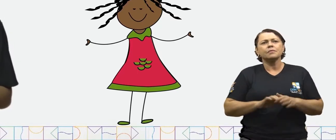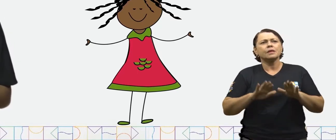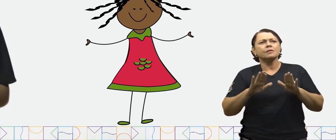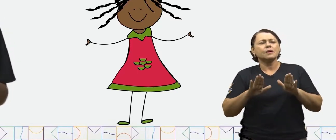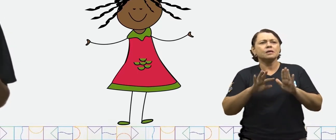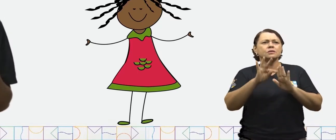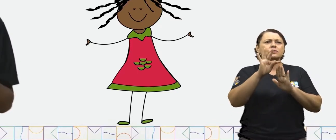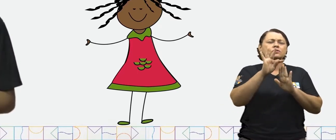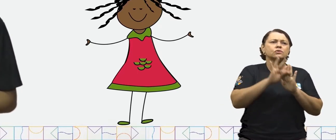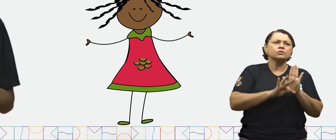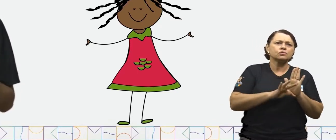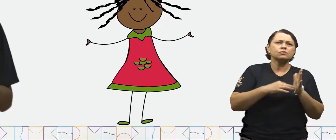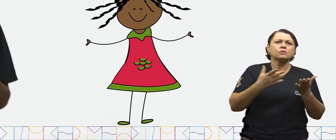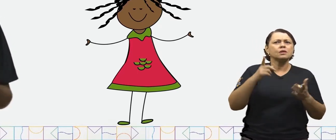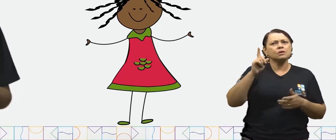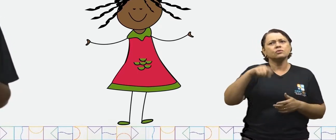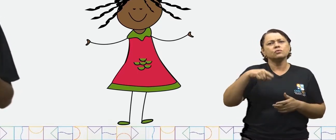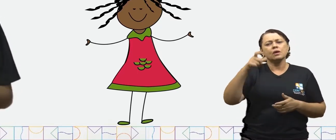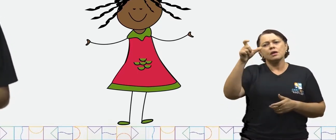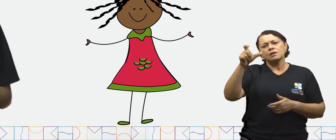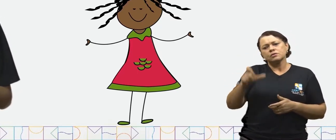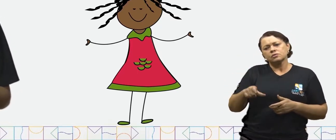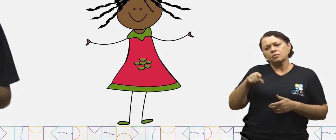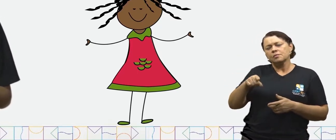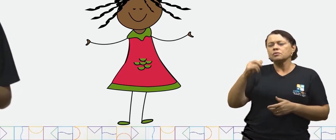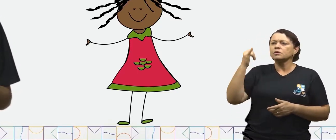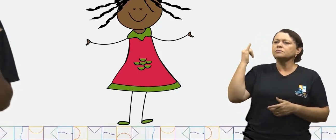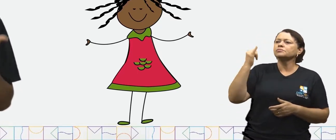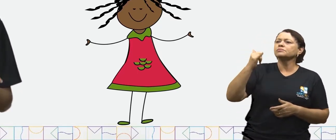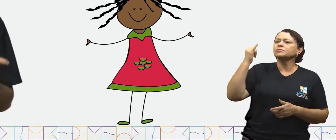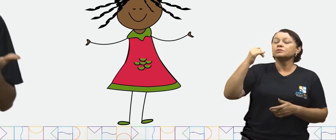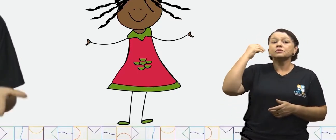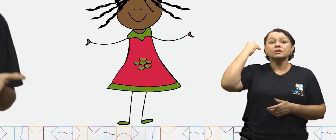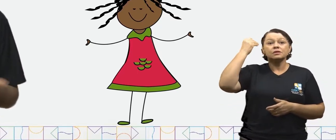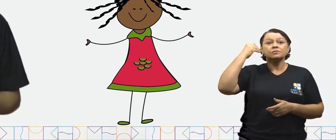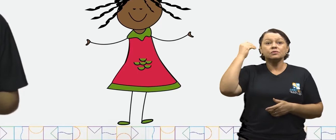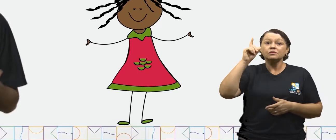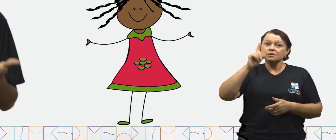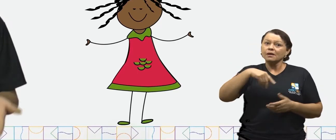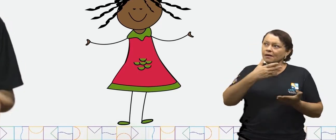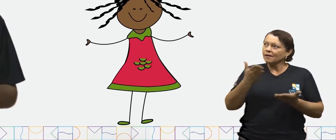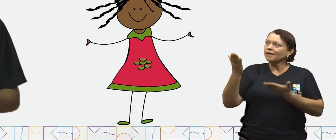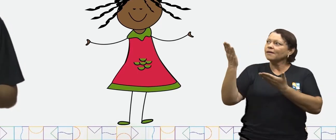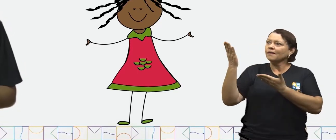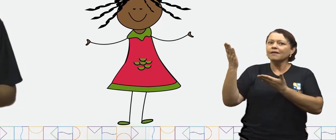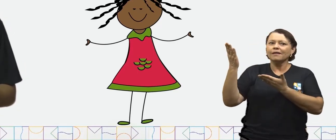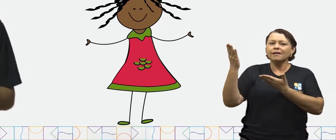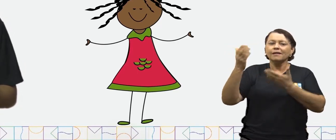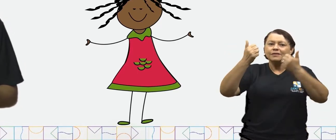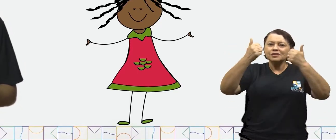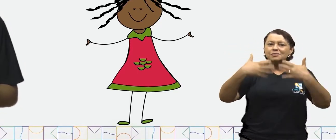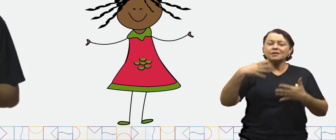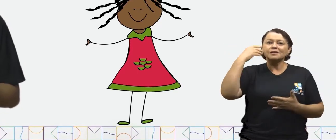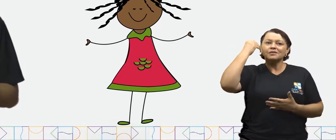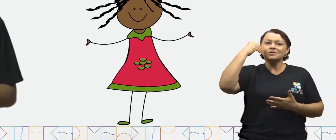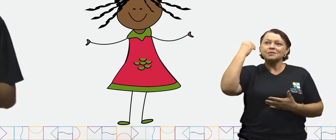o texto deve ser de alguém que conta a sua experiência, será a Ana Luísa contando a sua